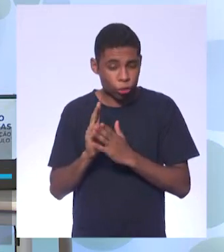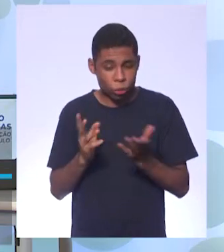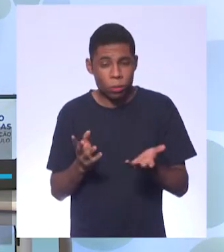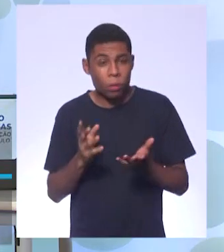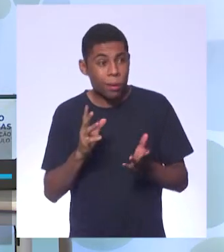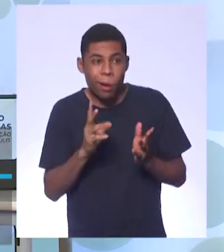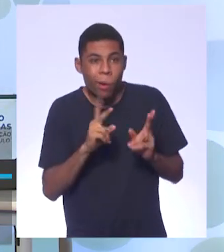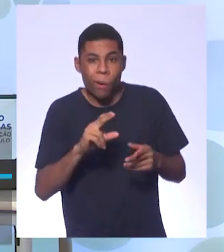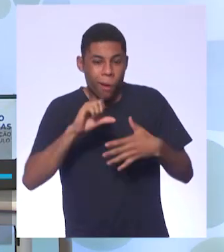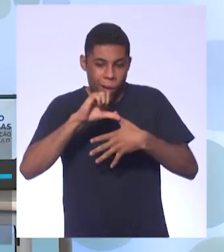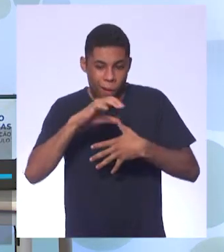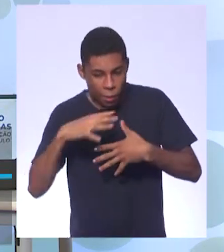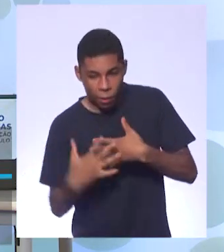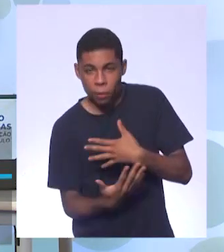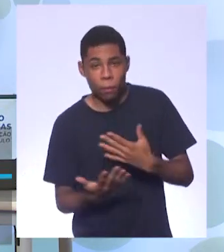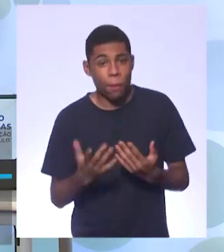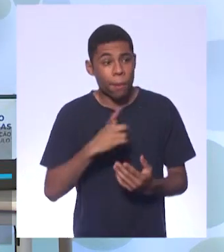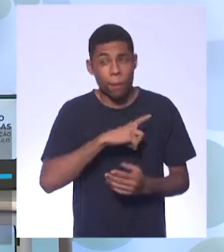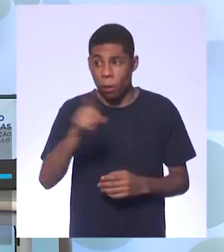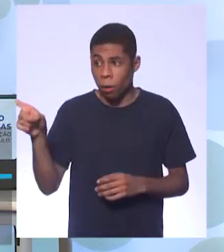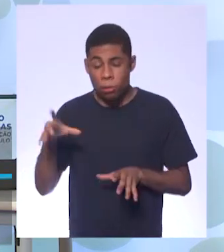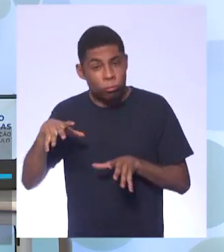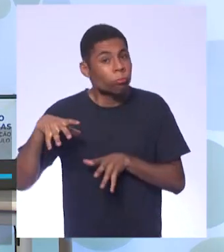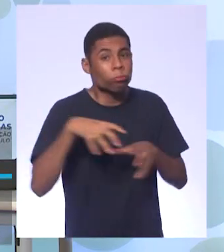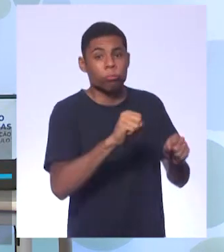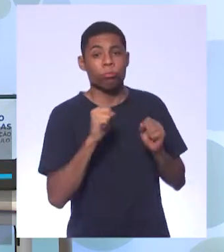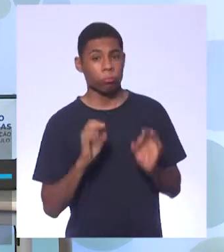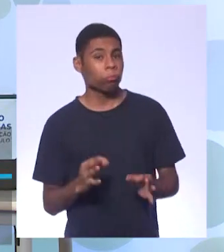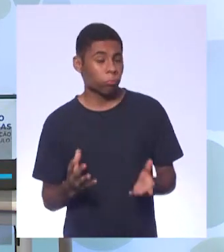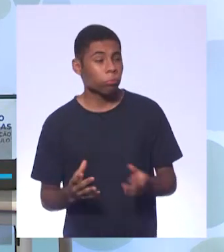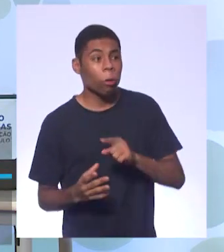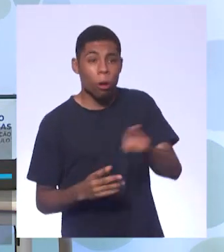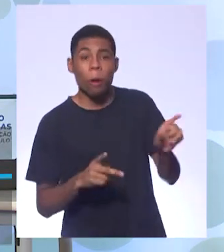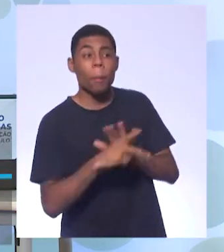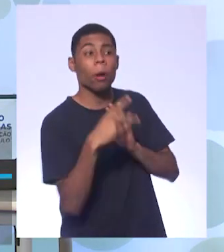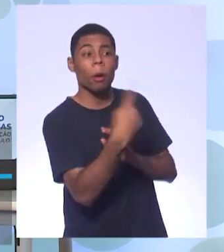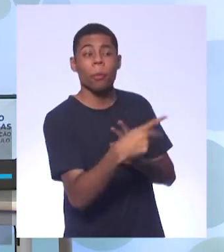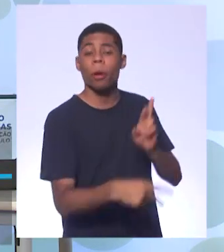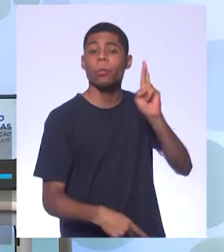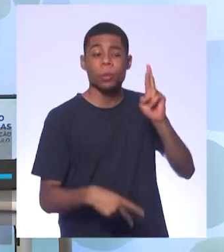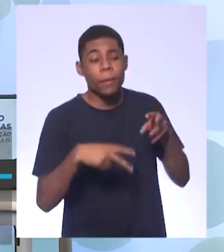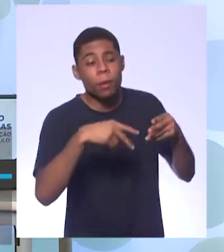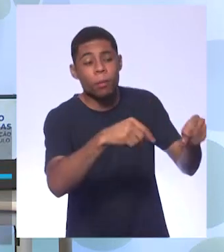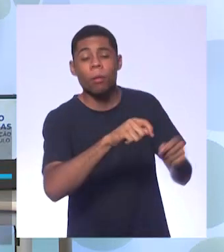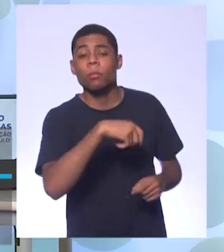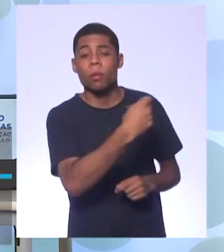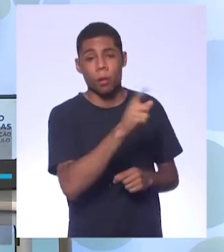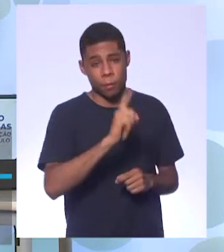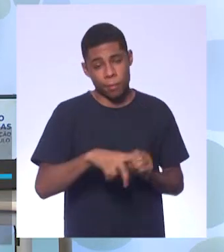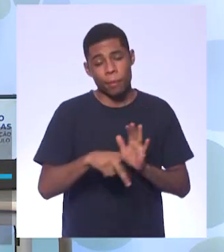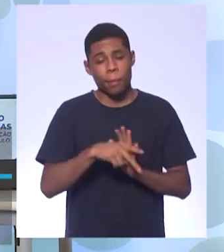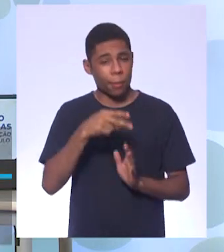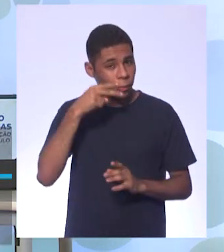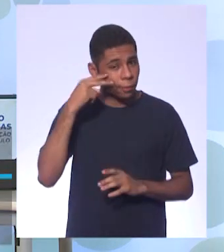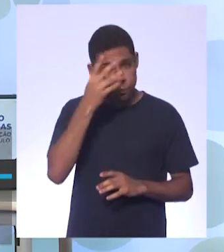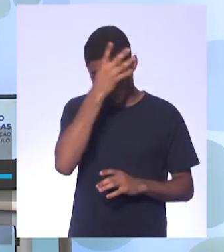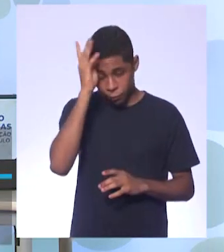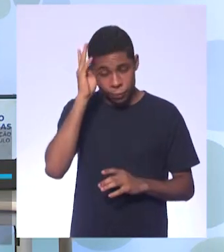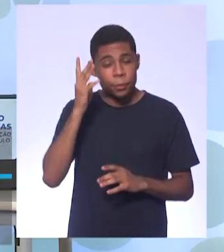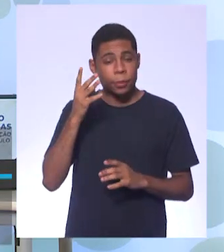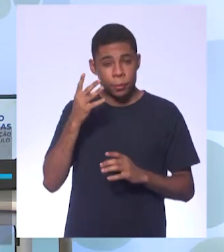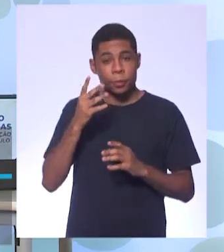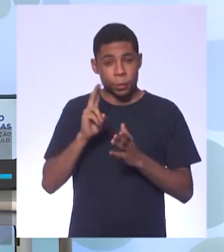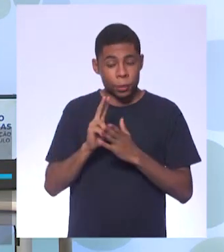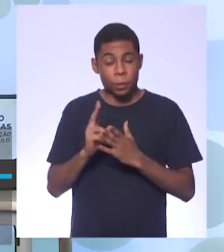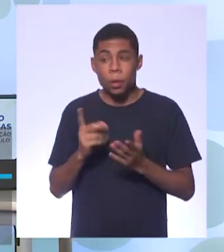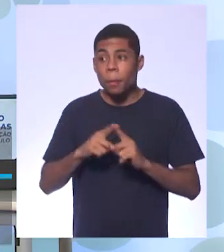de propriedade mesmo, né? Então, os proprietários da terra seriam aí os indígenas. Mas é lógico que não é só o interesse do